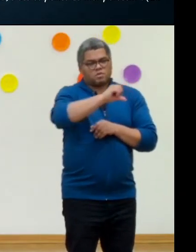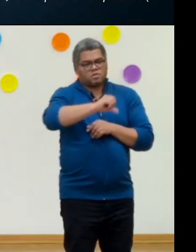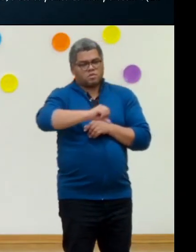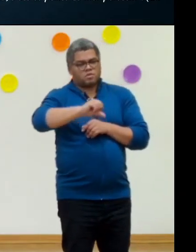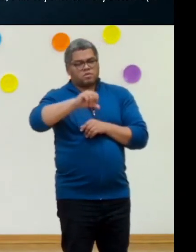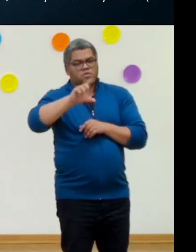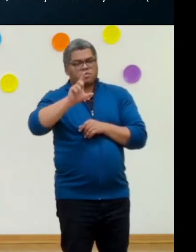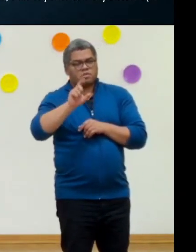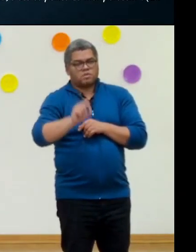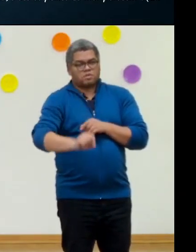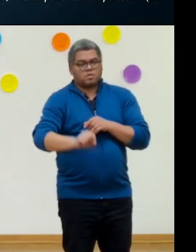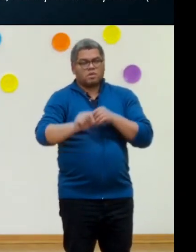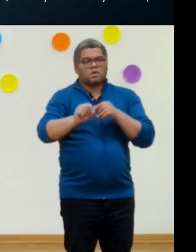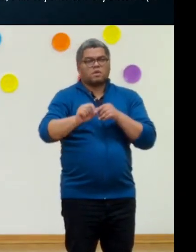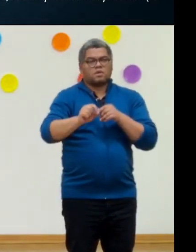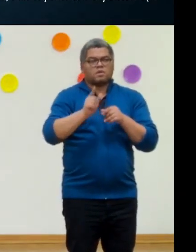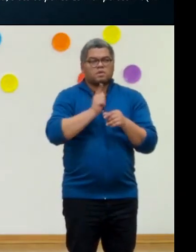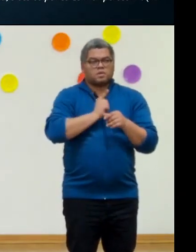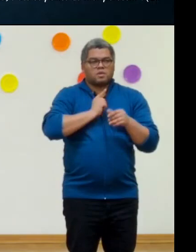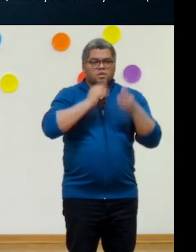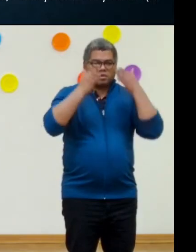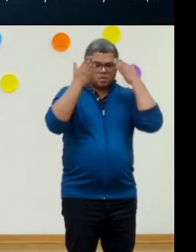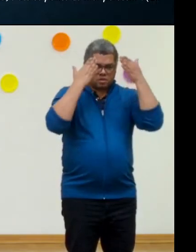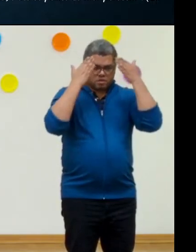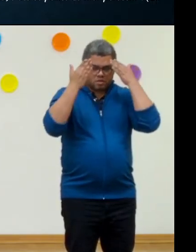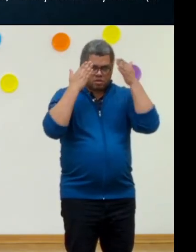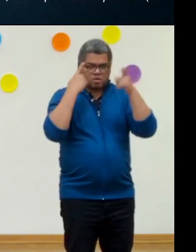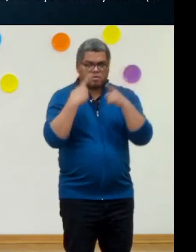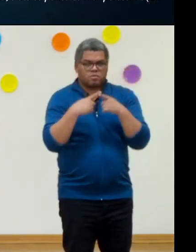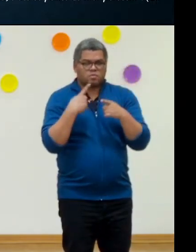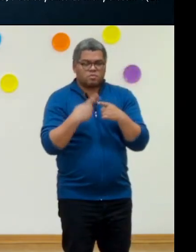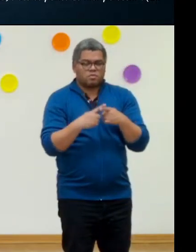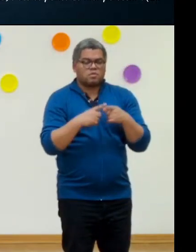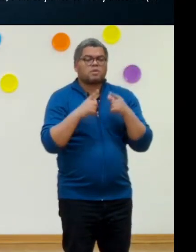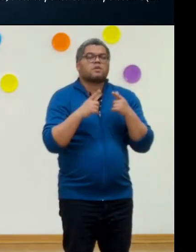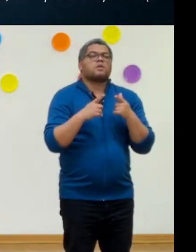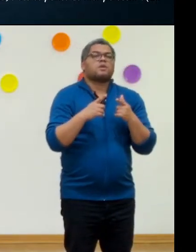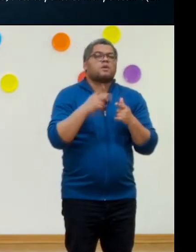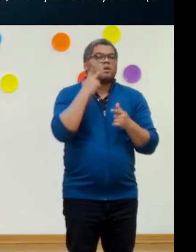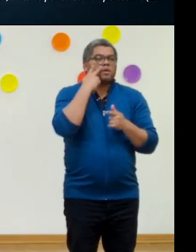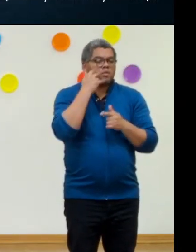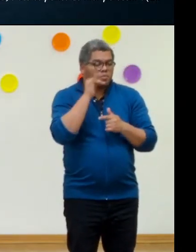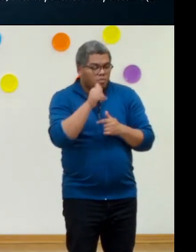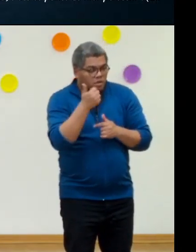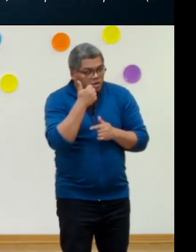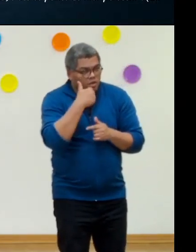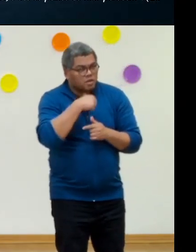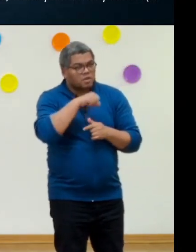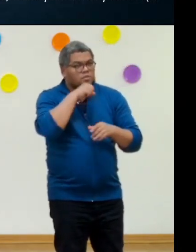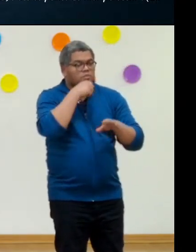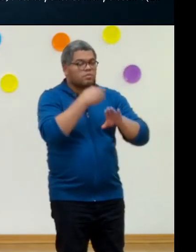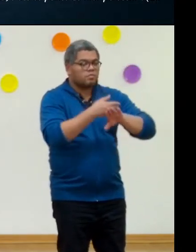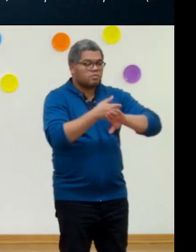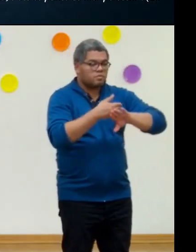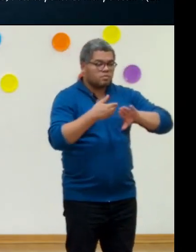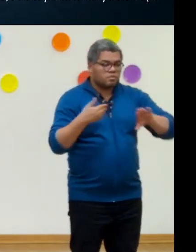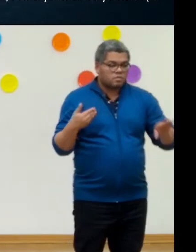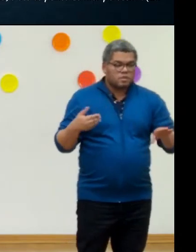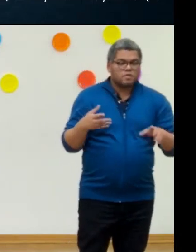psicólogo porque os pais se separaram. Só chora, você vê no aluno isso. Não quer fazer